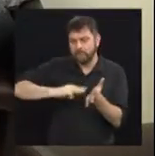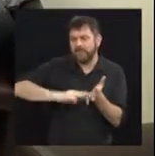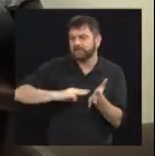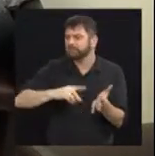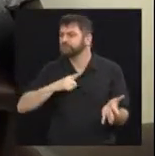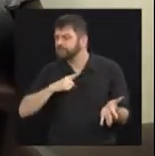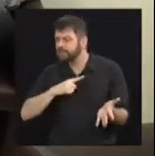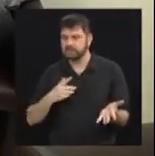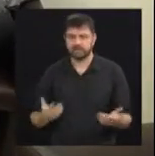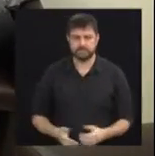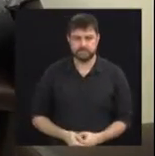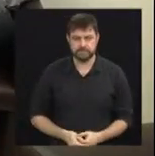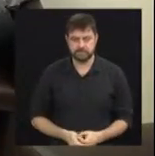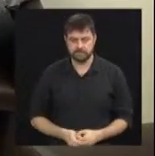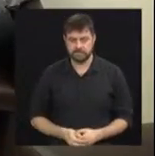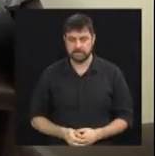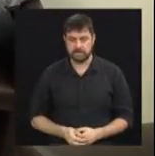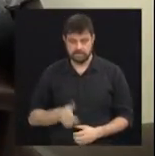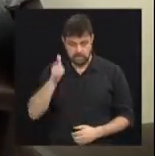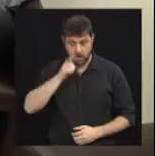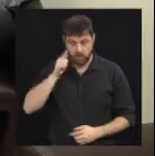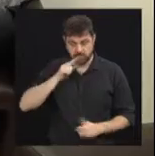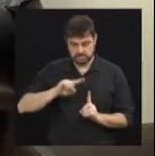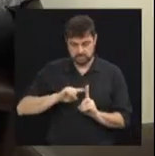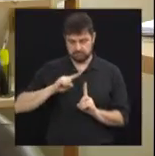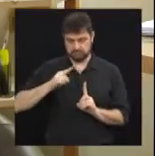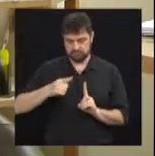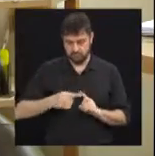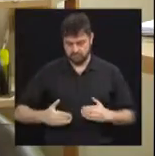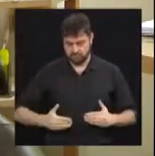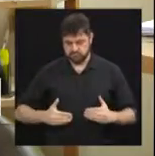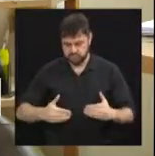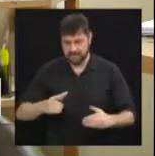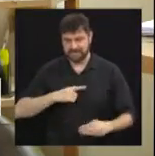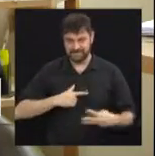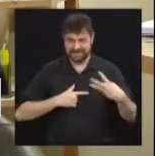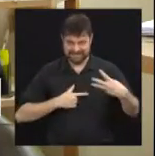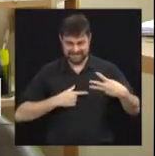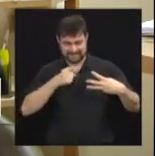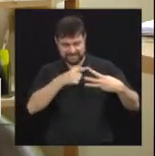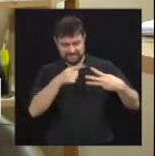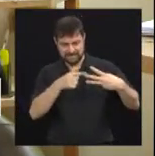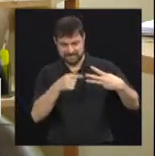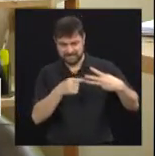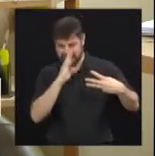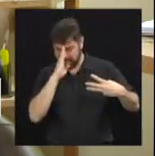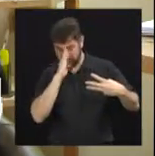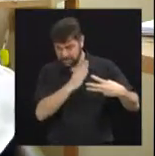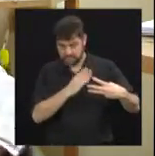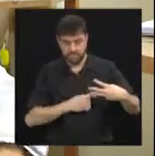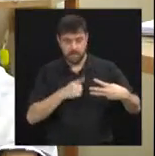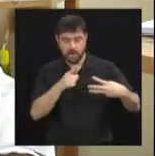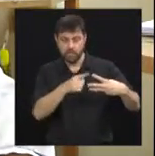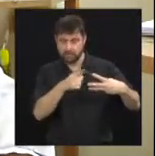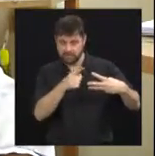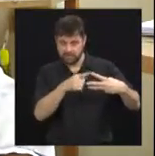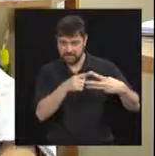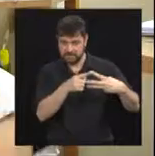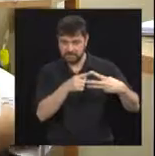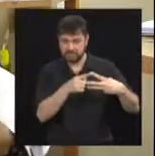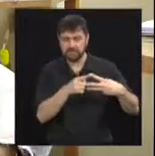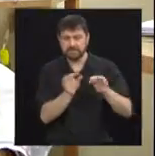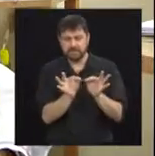existem? Em reprodução humana, na verdade, nós temos 3 tipos principais de tratamento. O primeiro deles